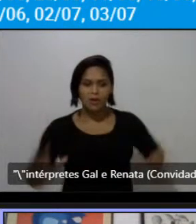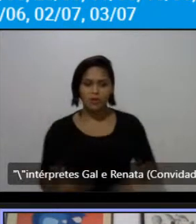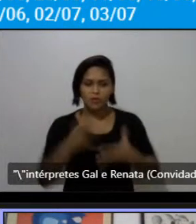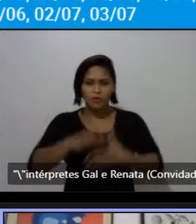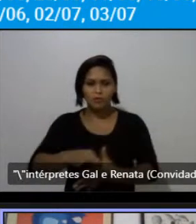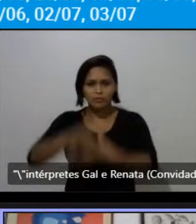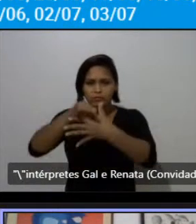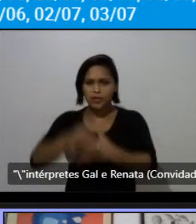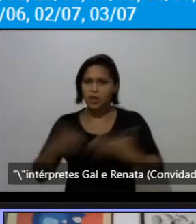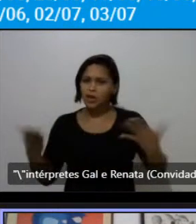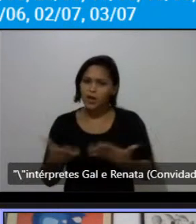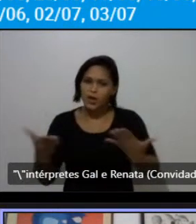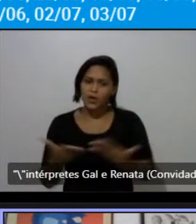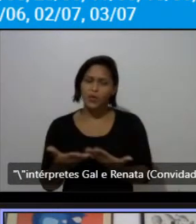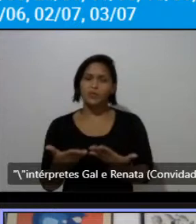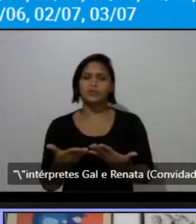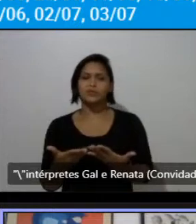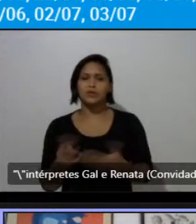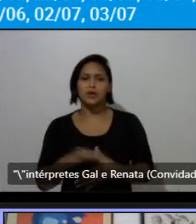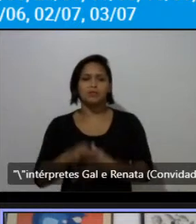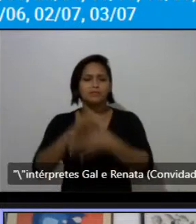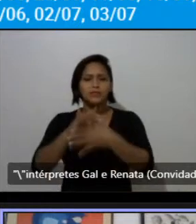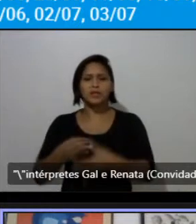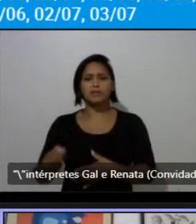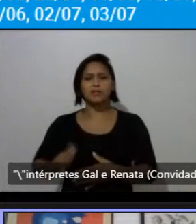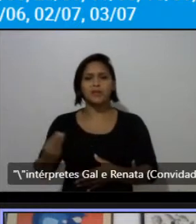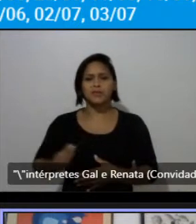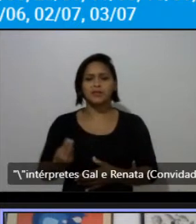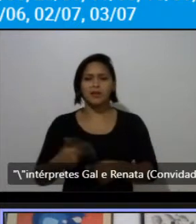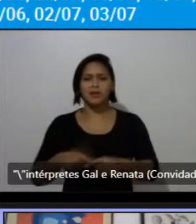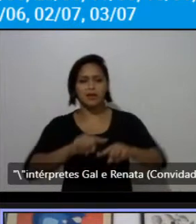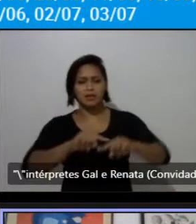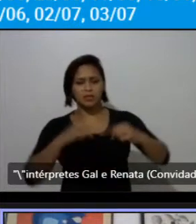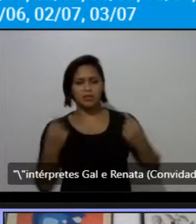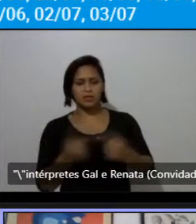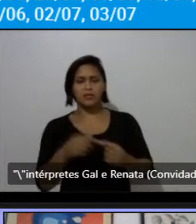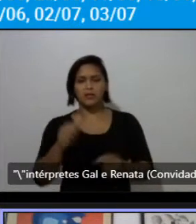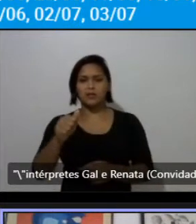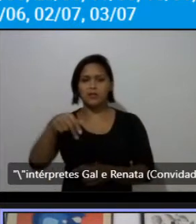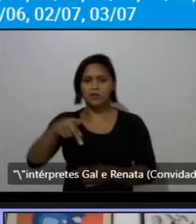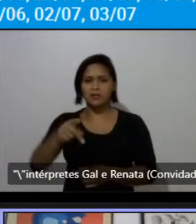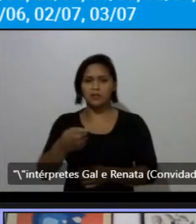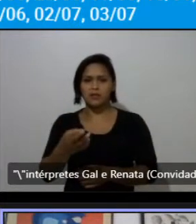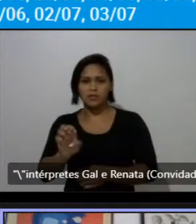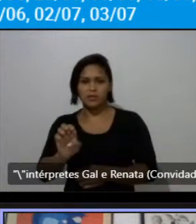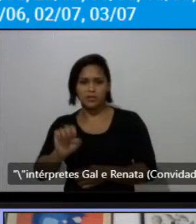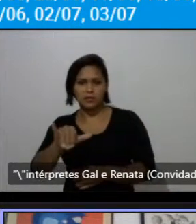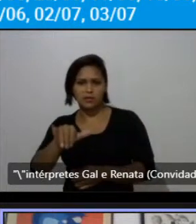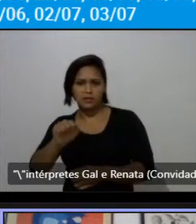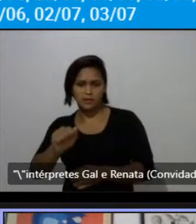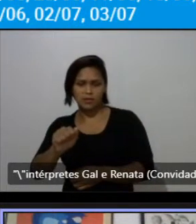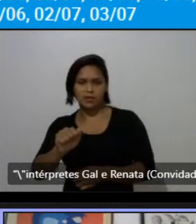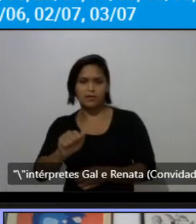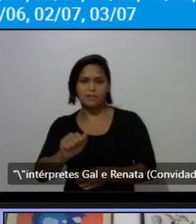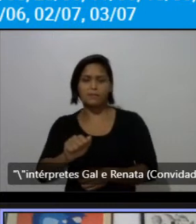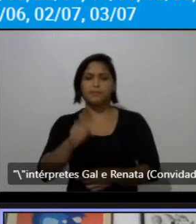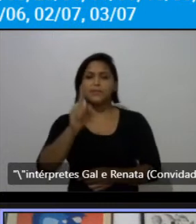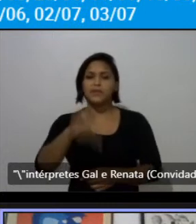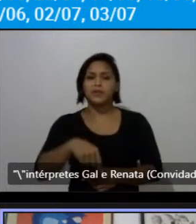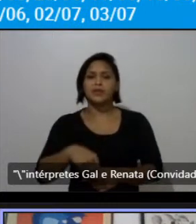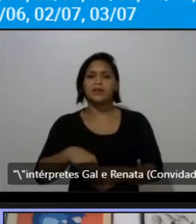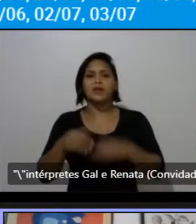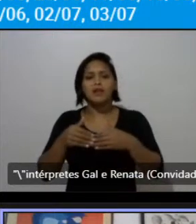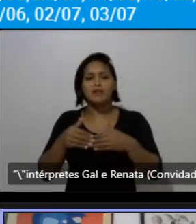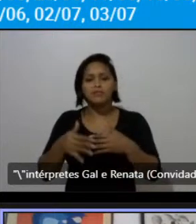liderança que hoje não está aqui presente materialmente entre nós, que é a Andréa Guaraciani, né, que